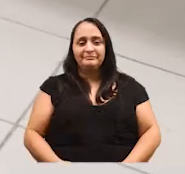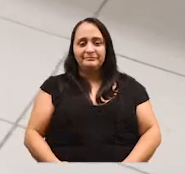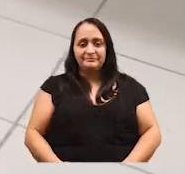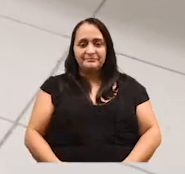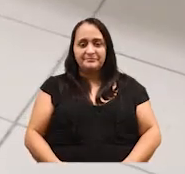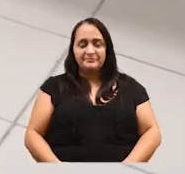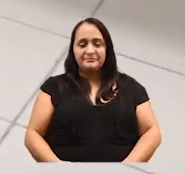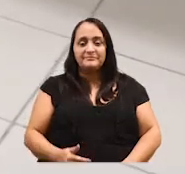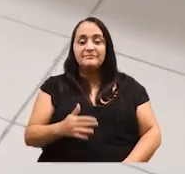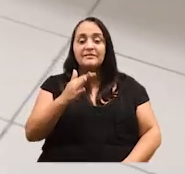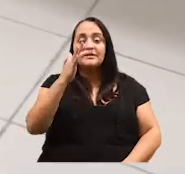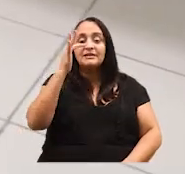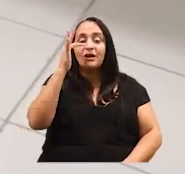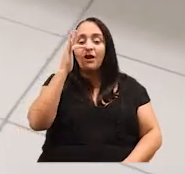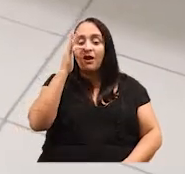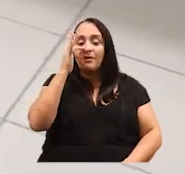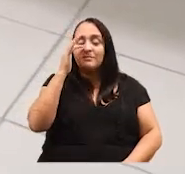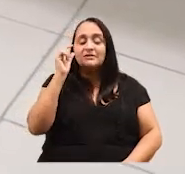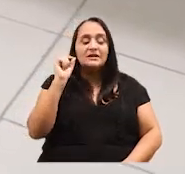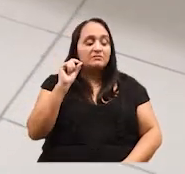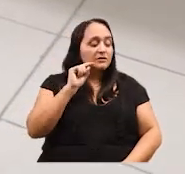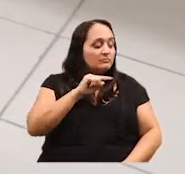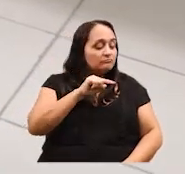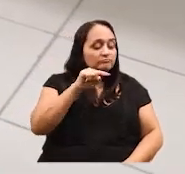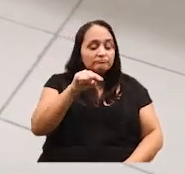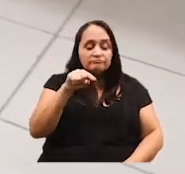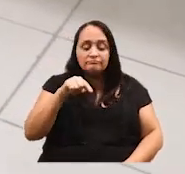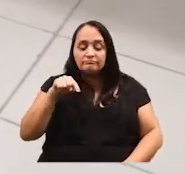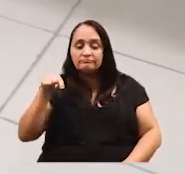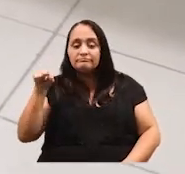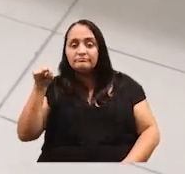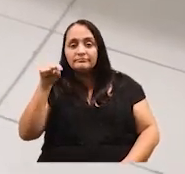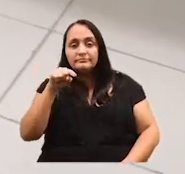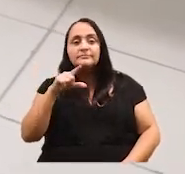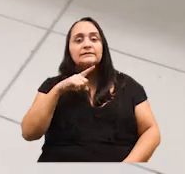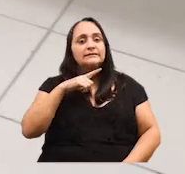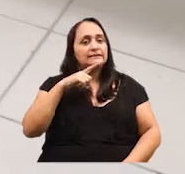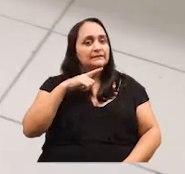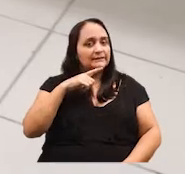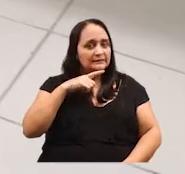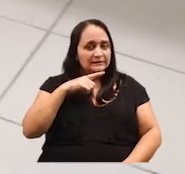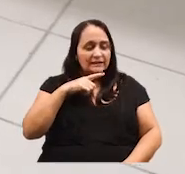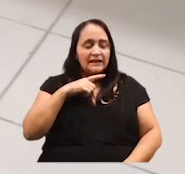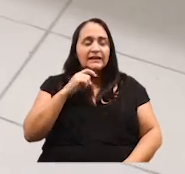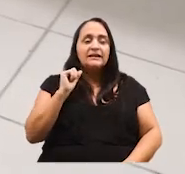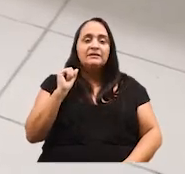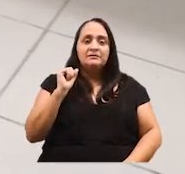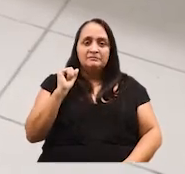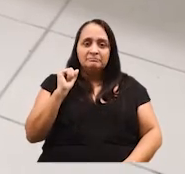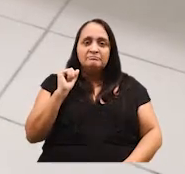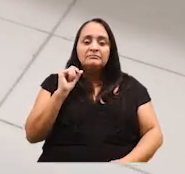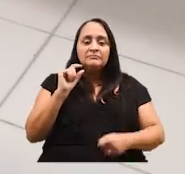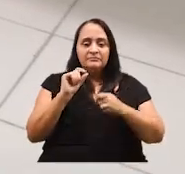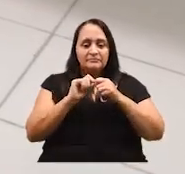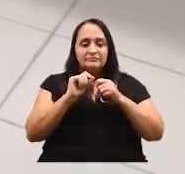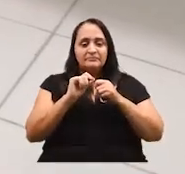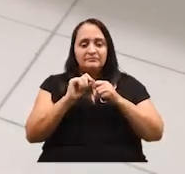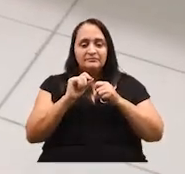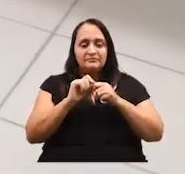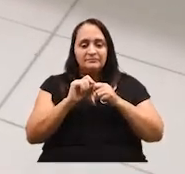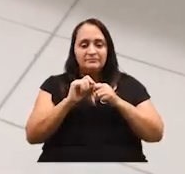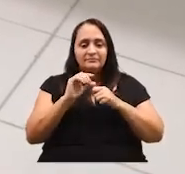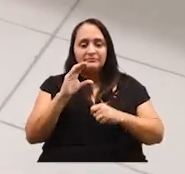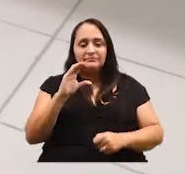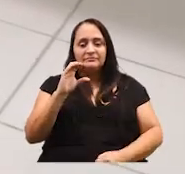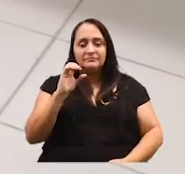observem aqui que a gente tem os ingredientes, né? Nós temos os utensílios para fazer a nossa cocada. Então, o papel